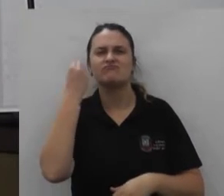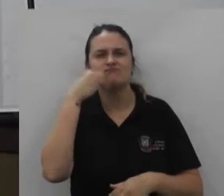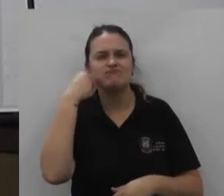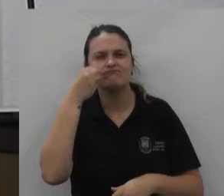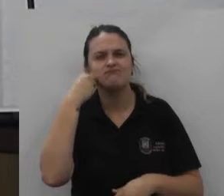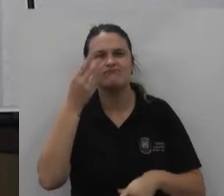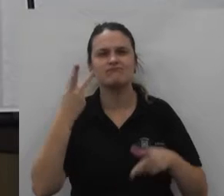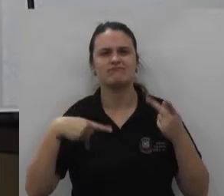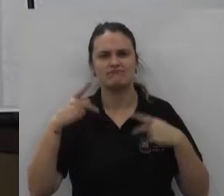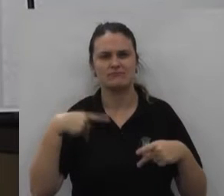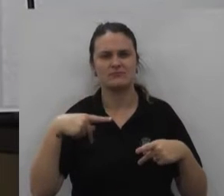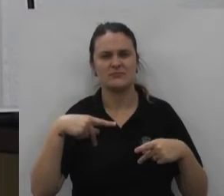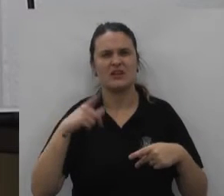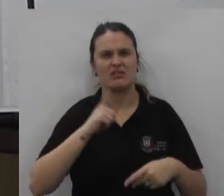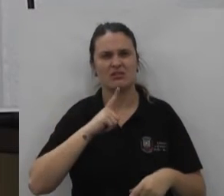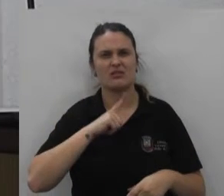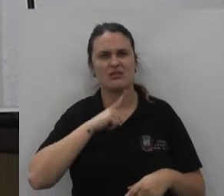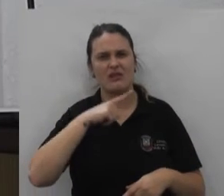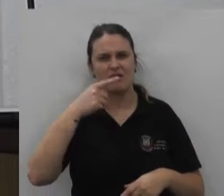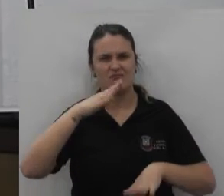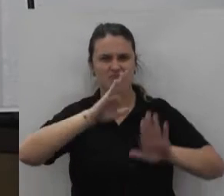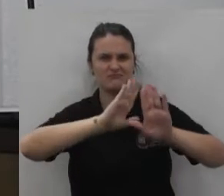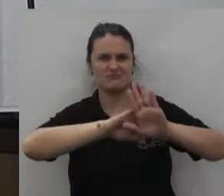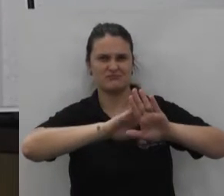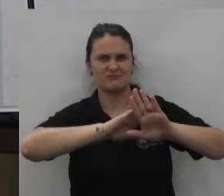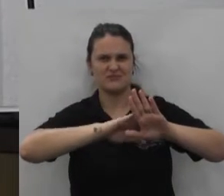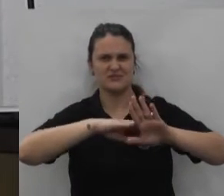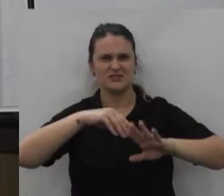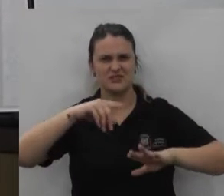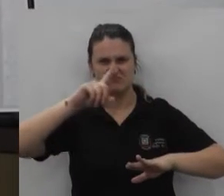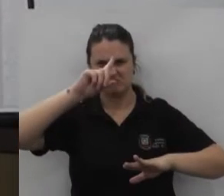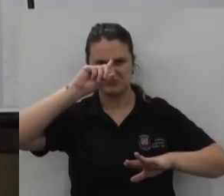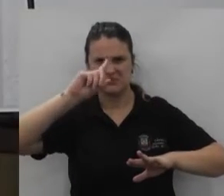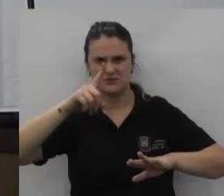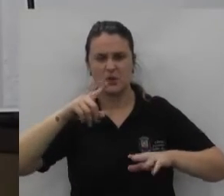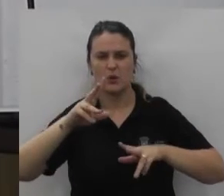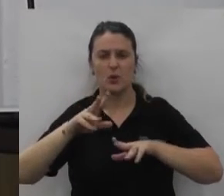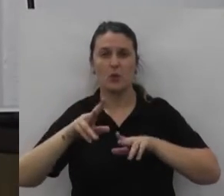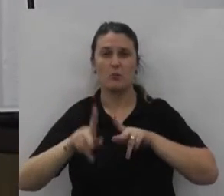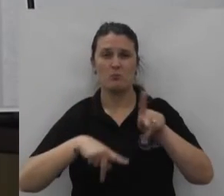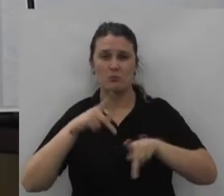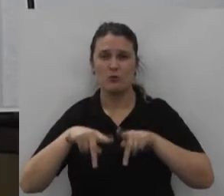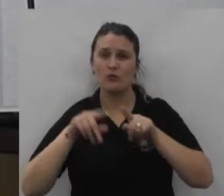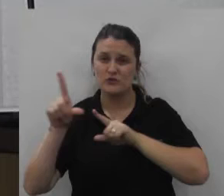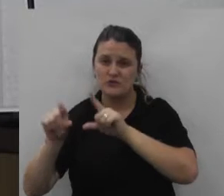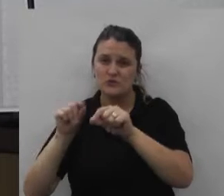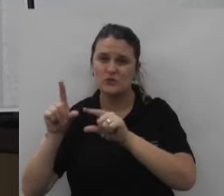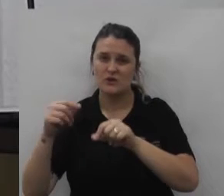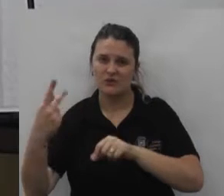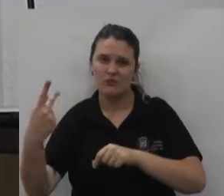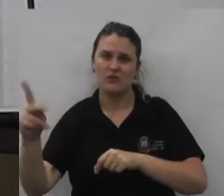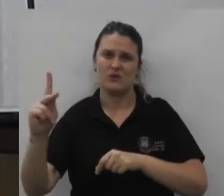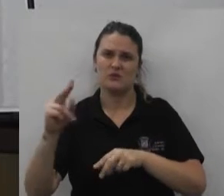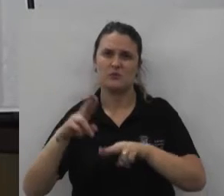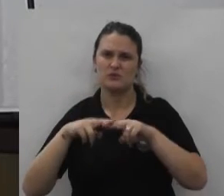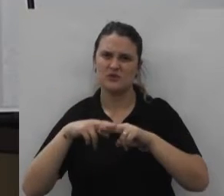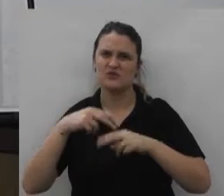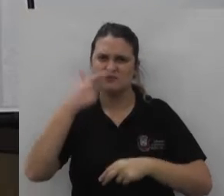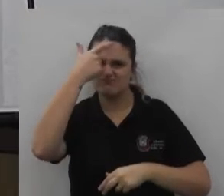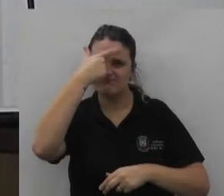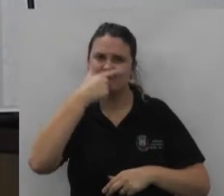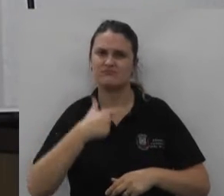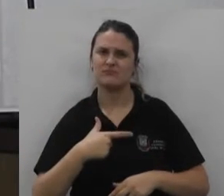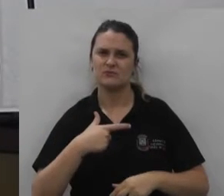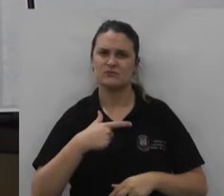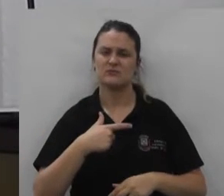político, considerado radical, é clamado e carregado pelo povo e escolhido pelas suas virtudes,